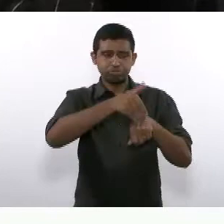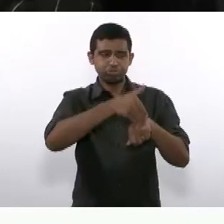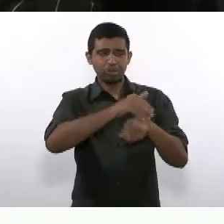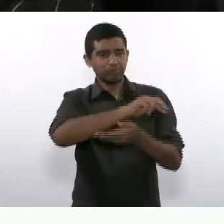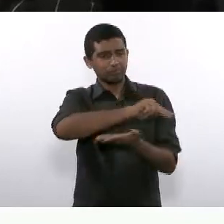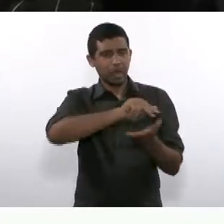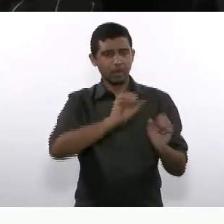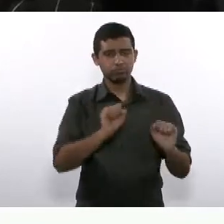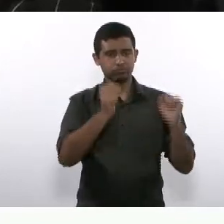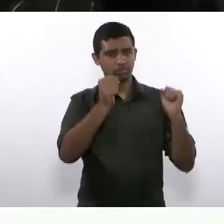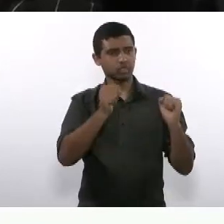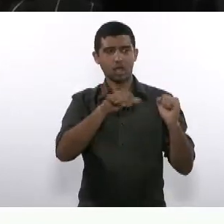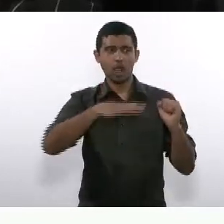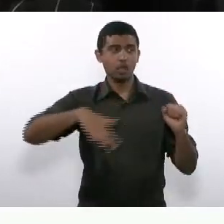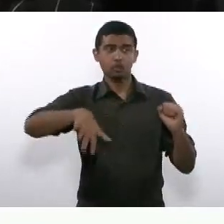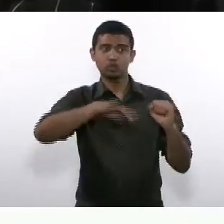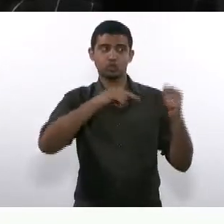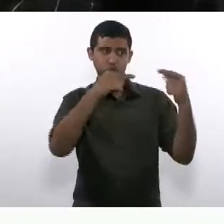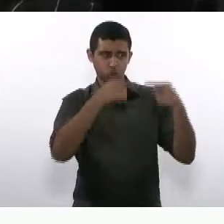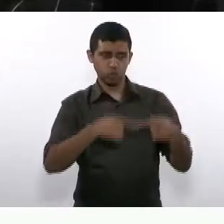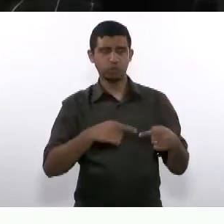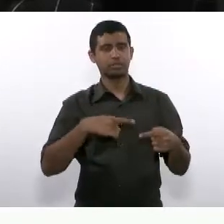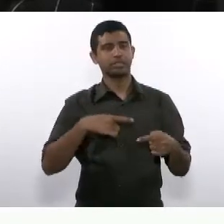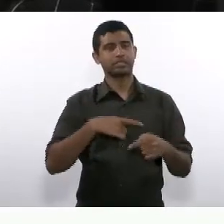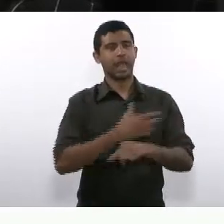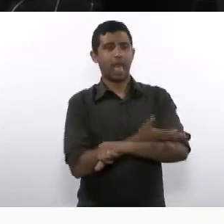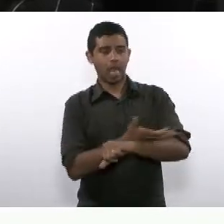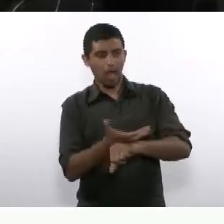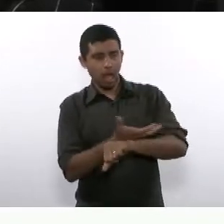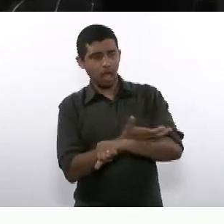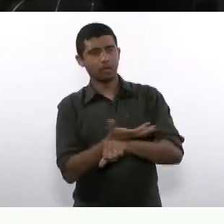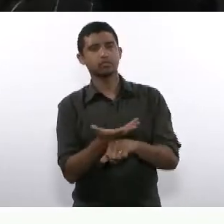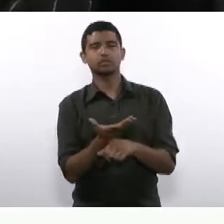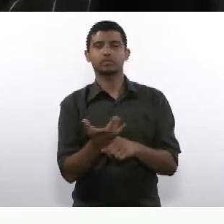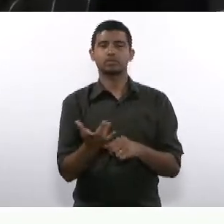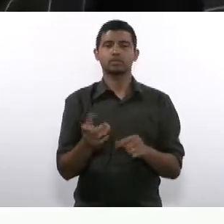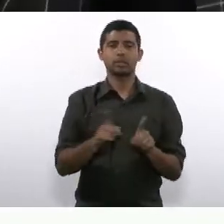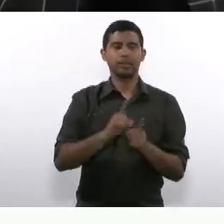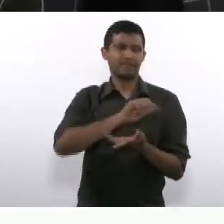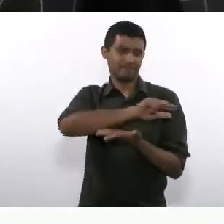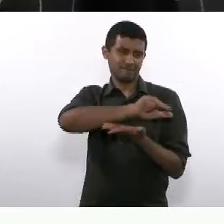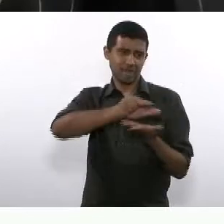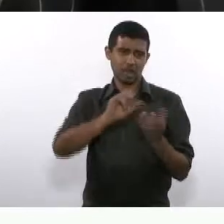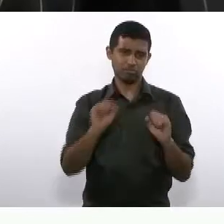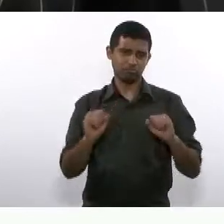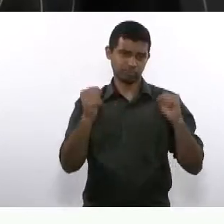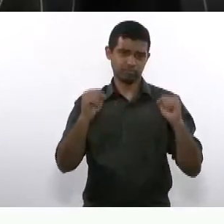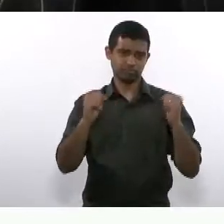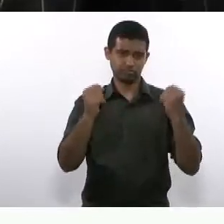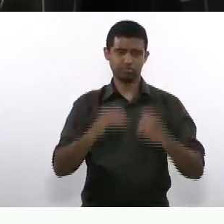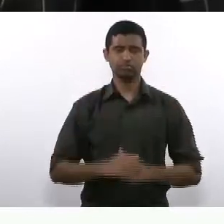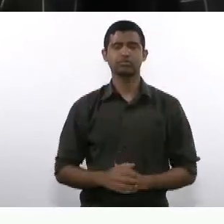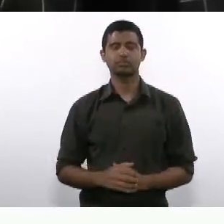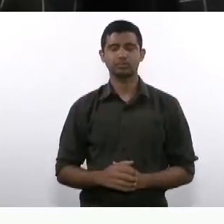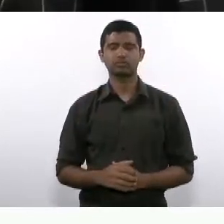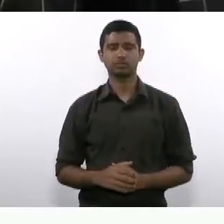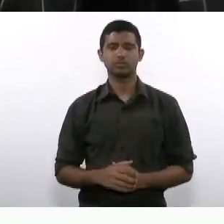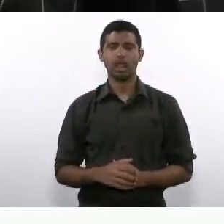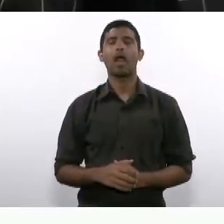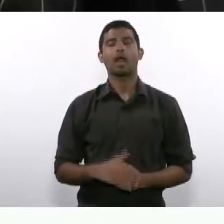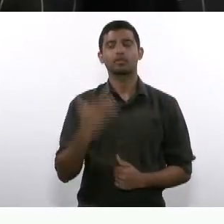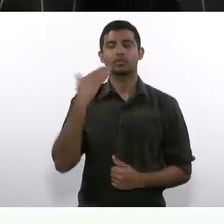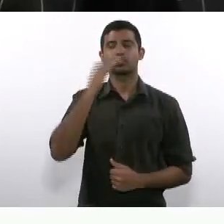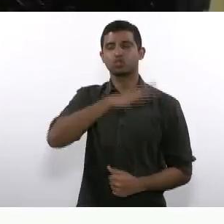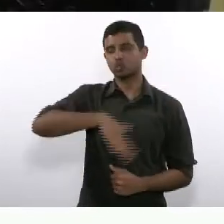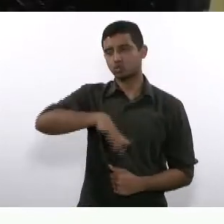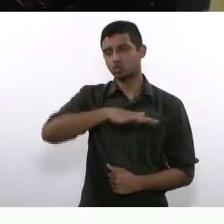tudo. A pista é padrão internacional. Aí inclui o gramado, as outras atividades. Inclui o gramado. Isso, como um todo.